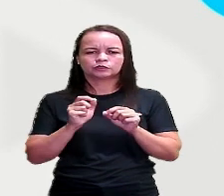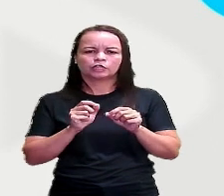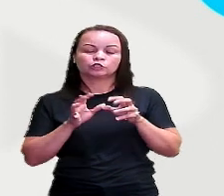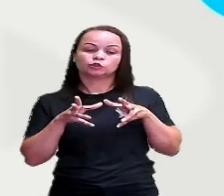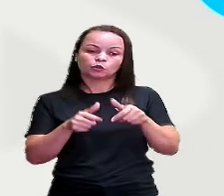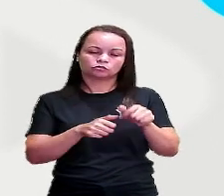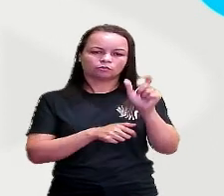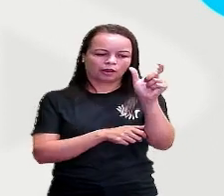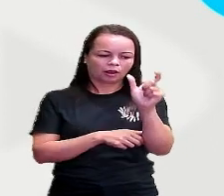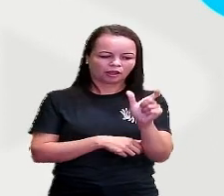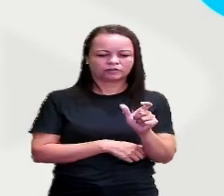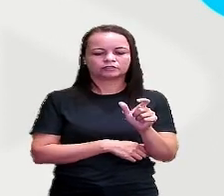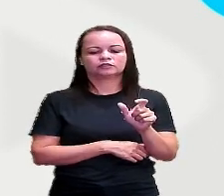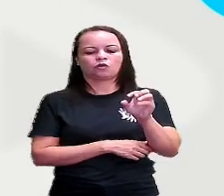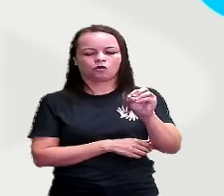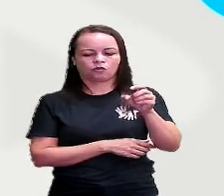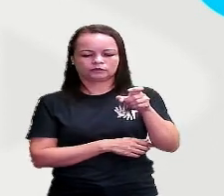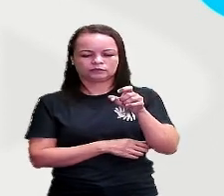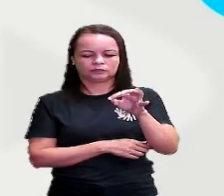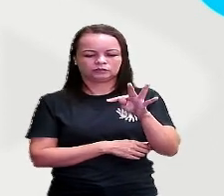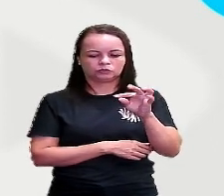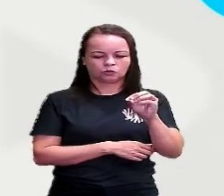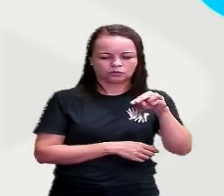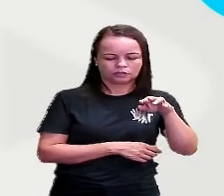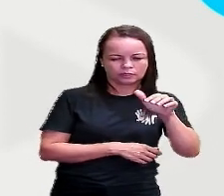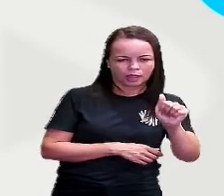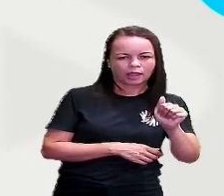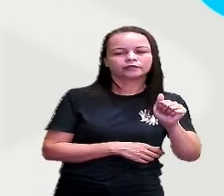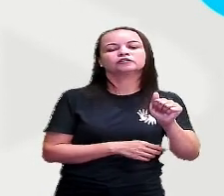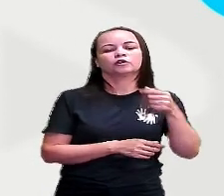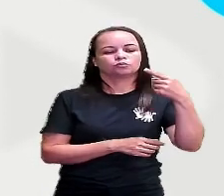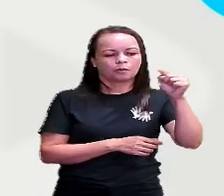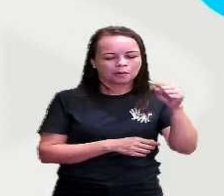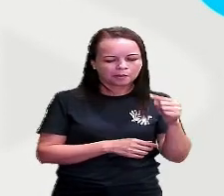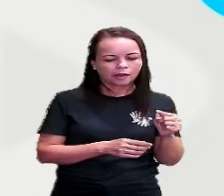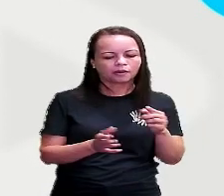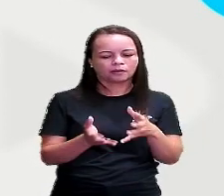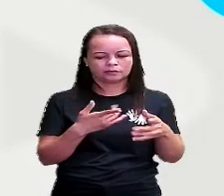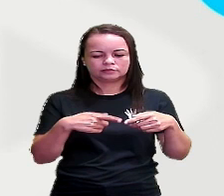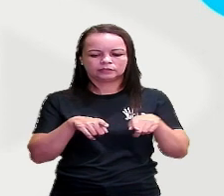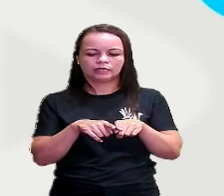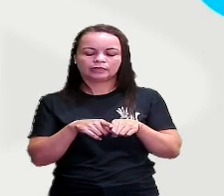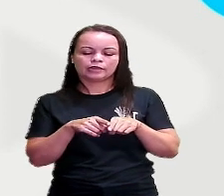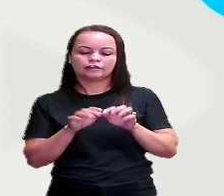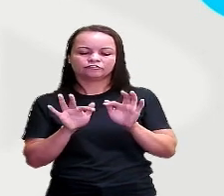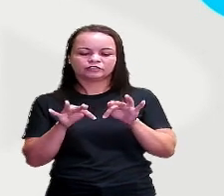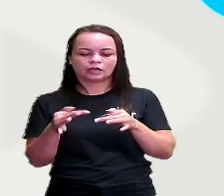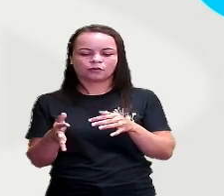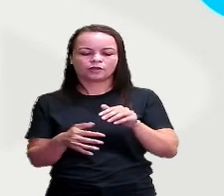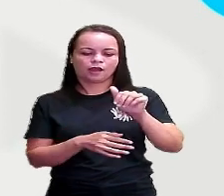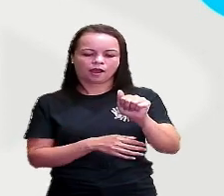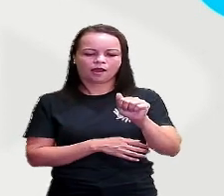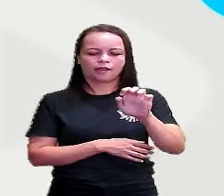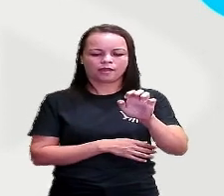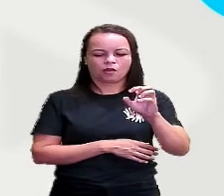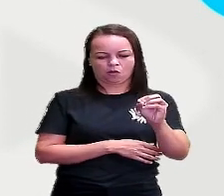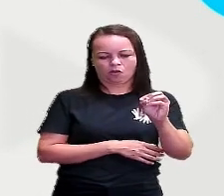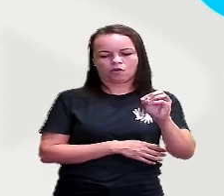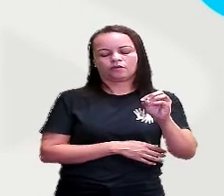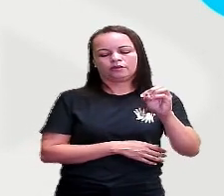palavras paroxítonas são acentuadas, exceto a que termina em A, E, O e M. Fica até melhor de a